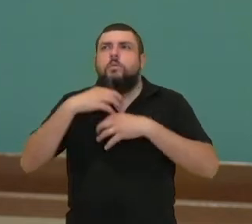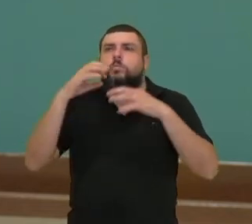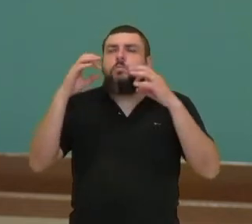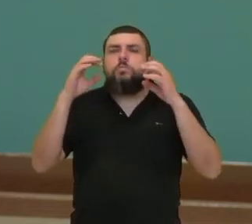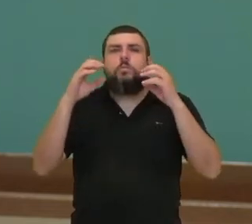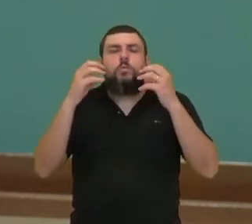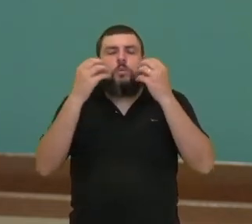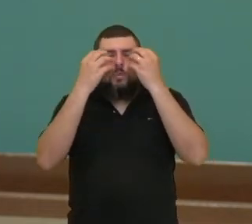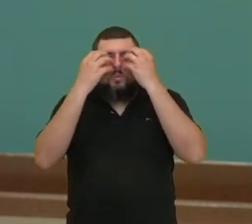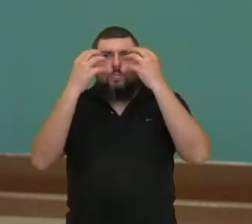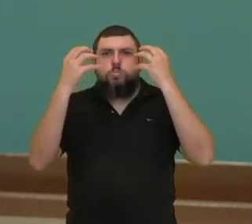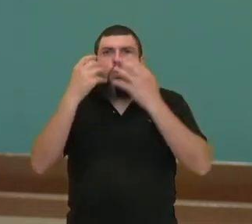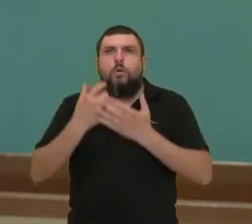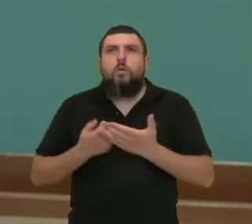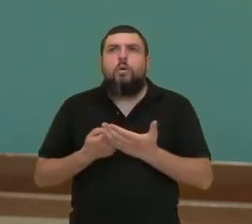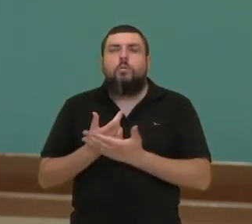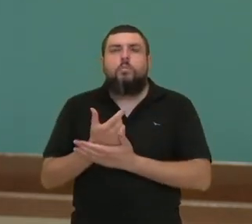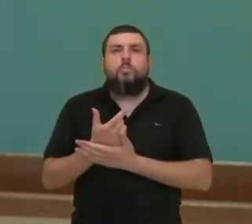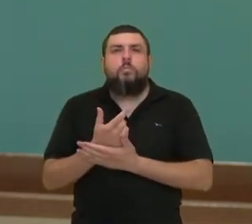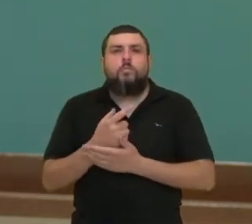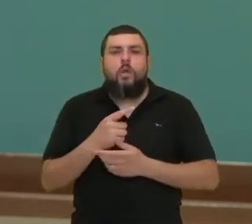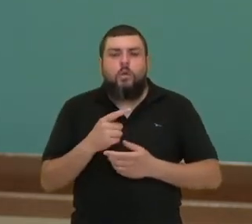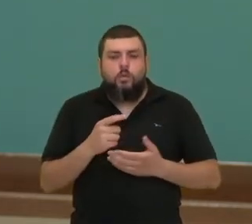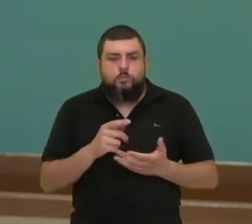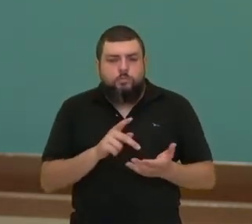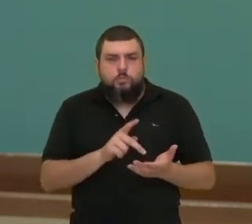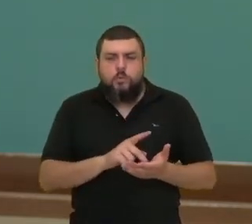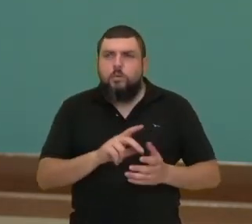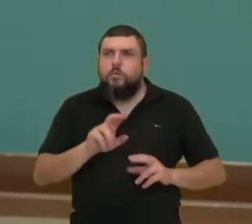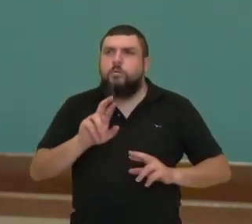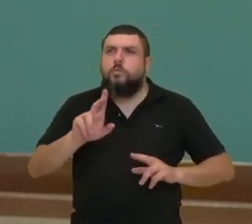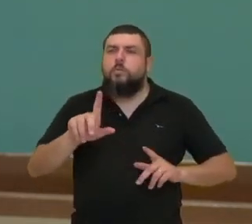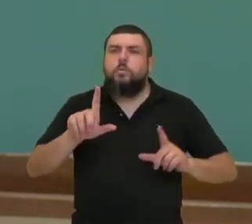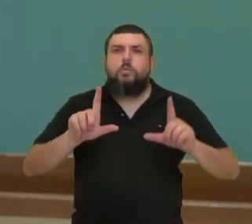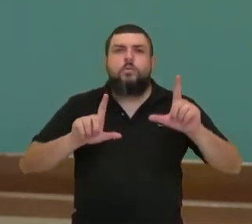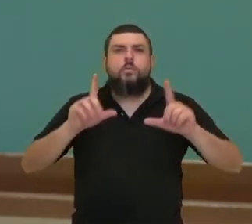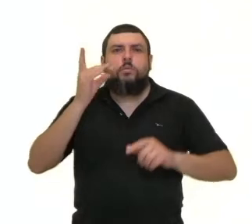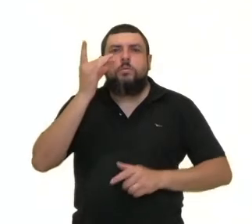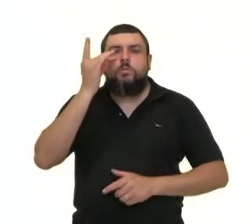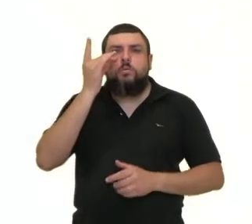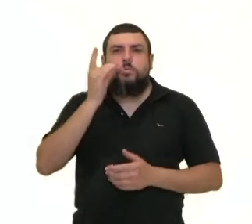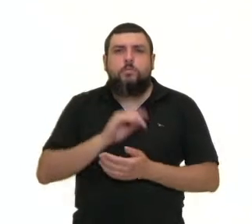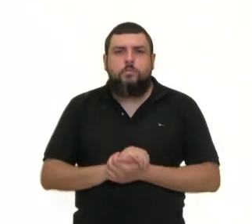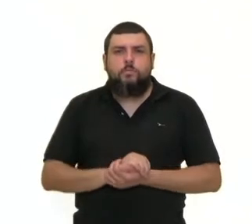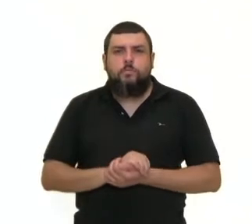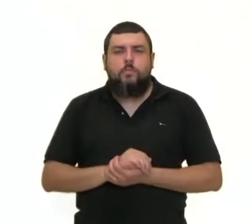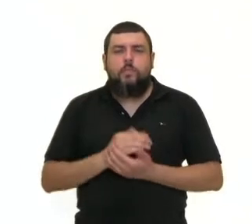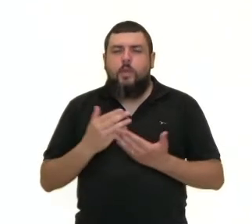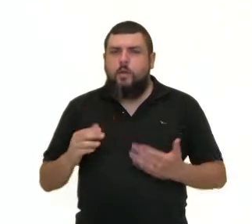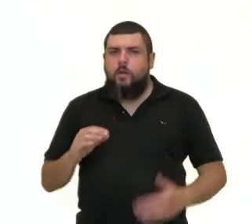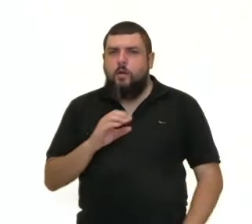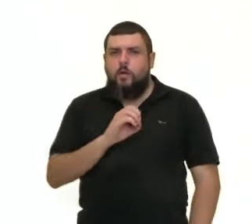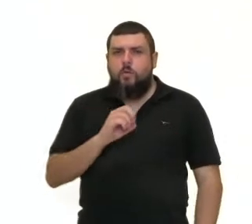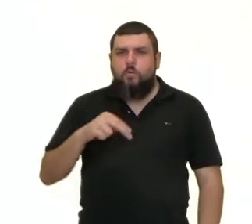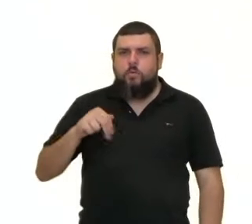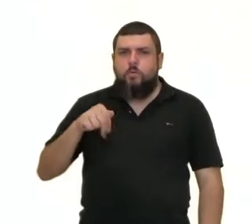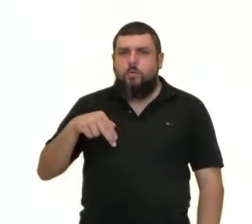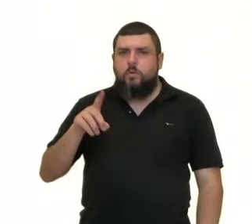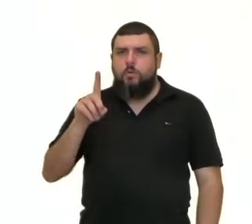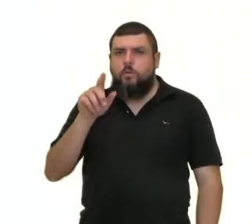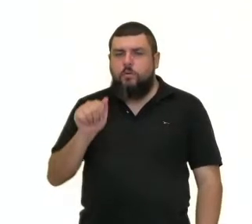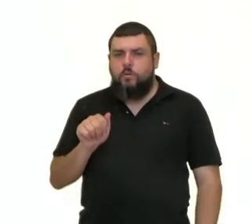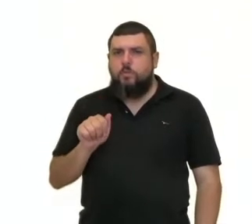e na verdade não é aquilo que ela vê na propaganda. Por isso que o CONANDA, ele veio trazendo aqui